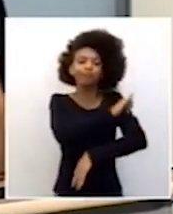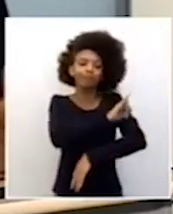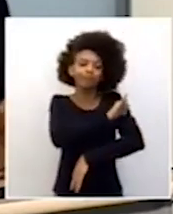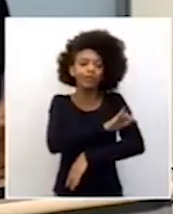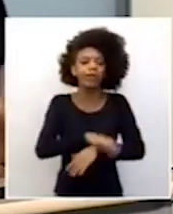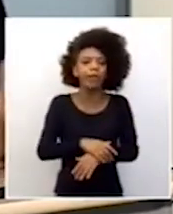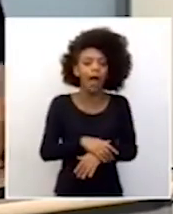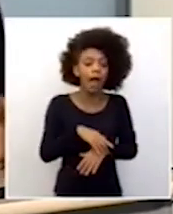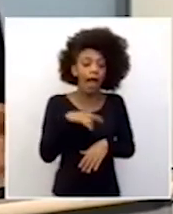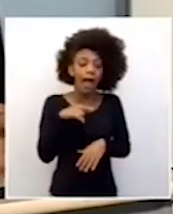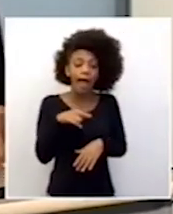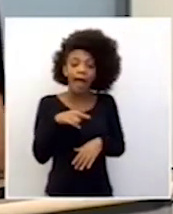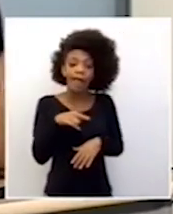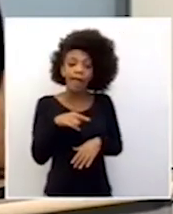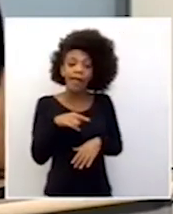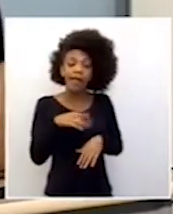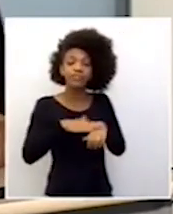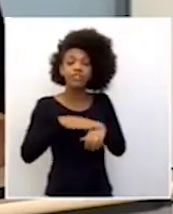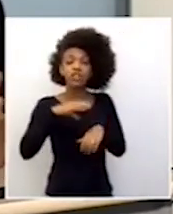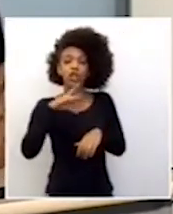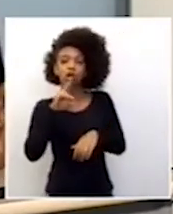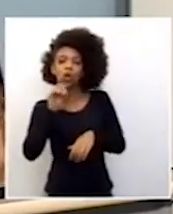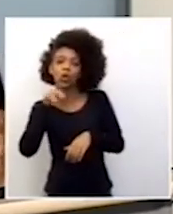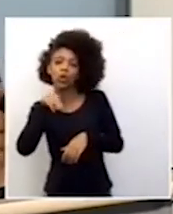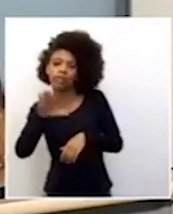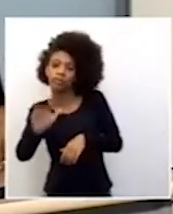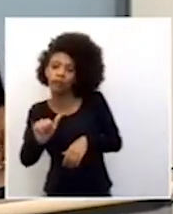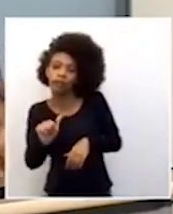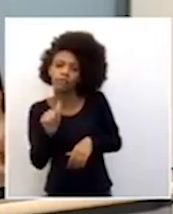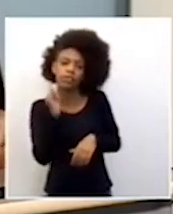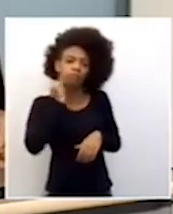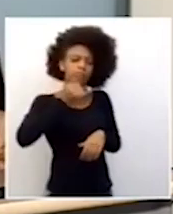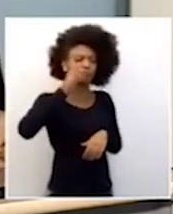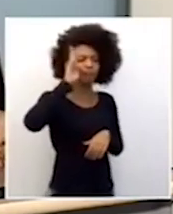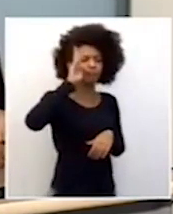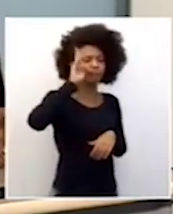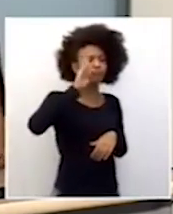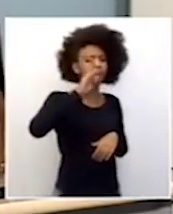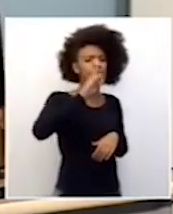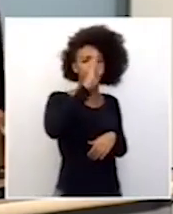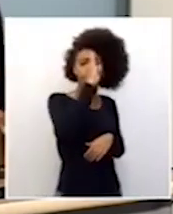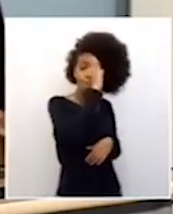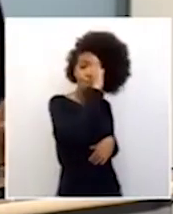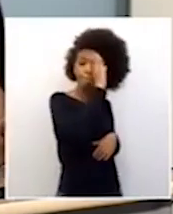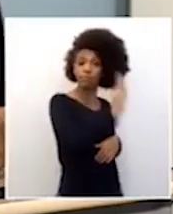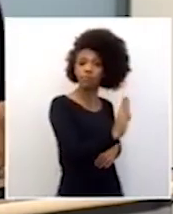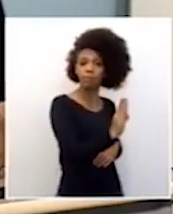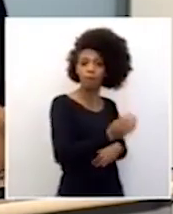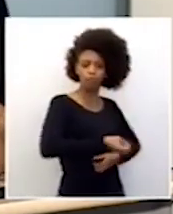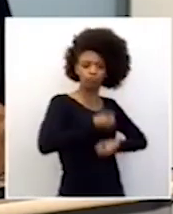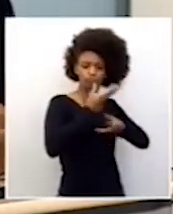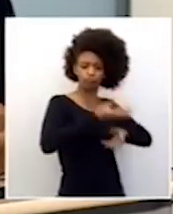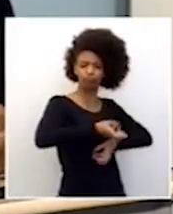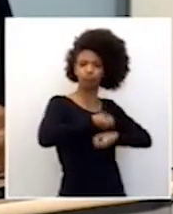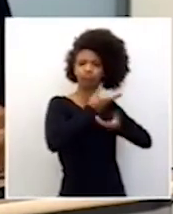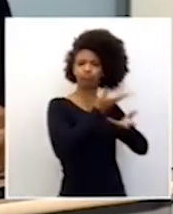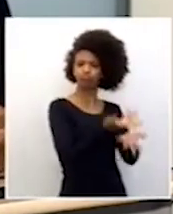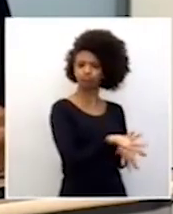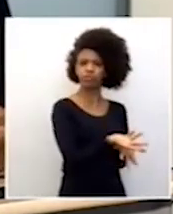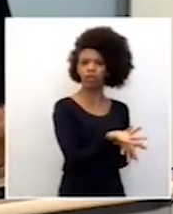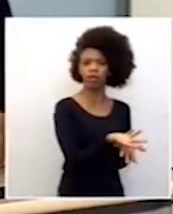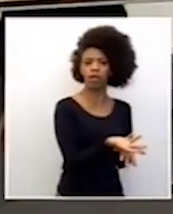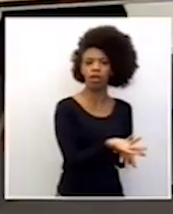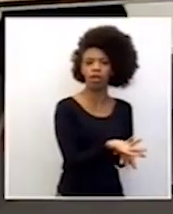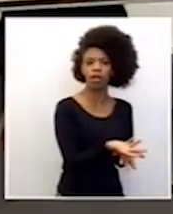o cronista do jornal. Os jornais, até hoje, as revistas também de grande circulação, têm pessoas que escrevem crônicas.